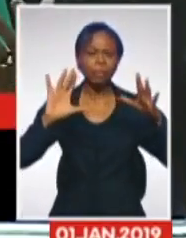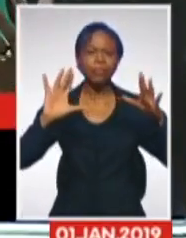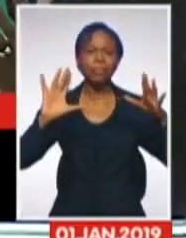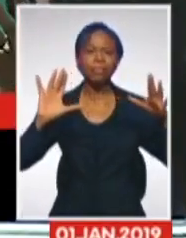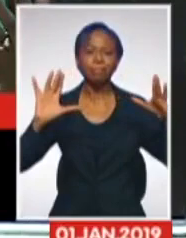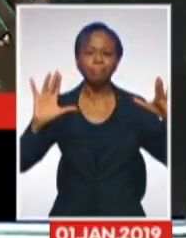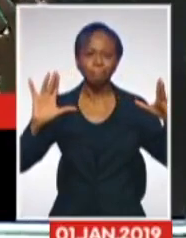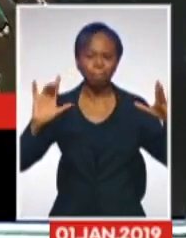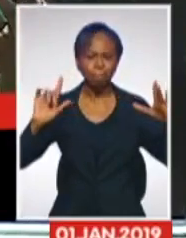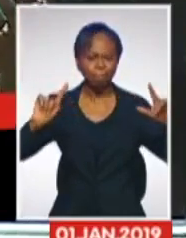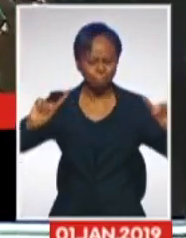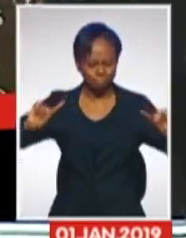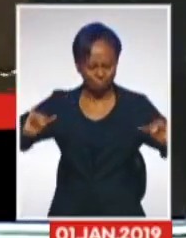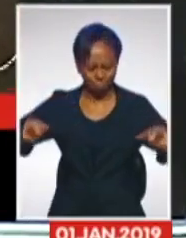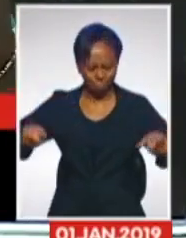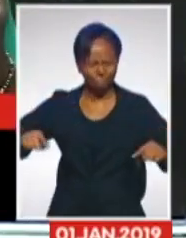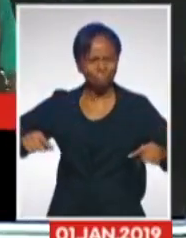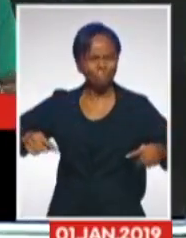liberdade,